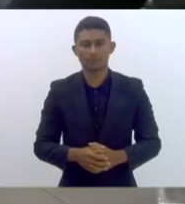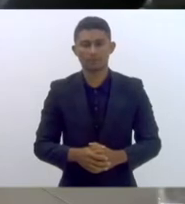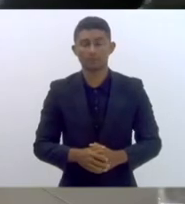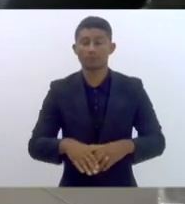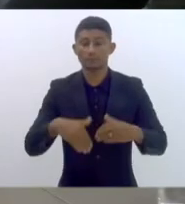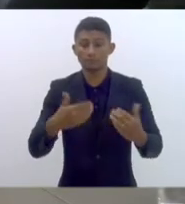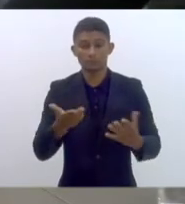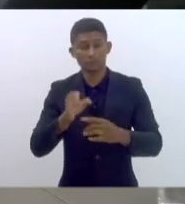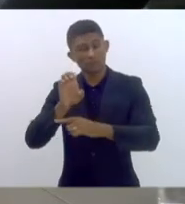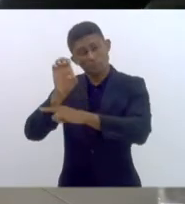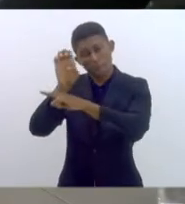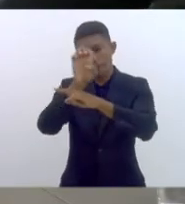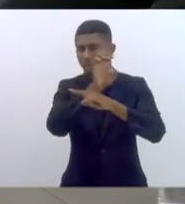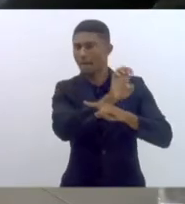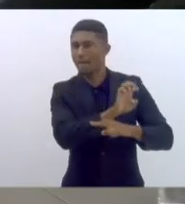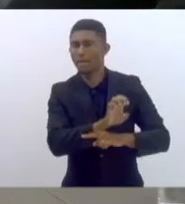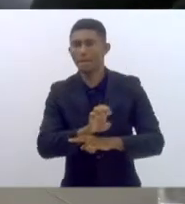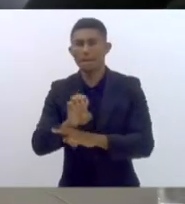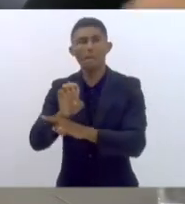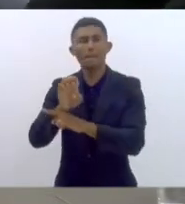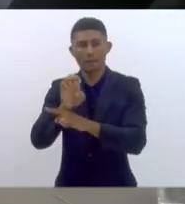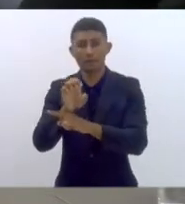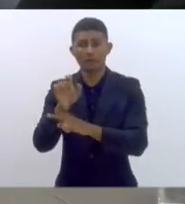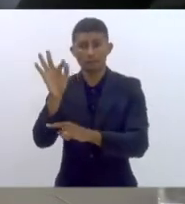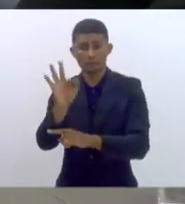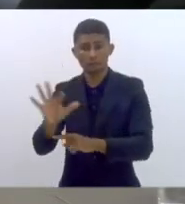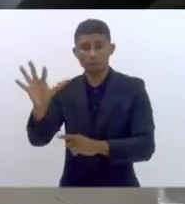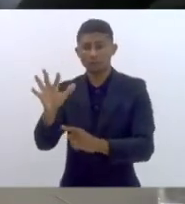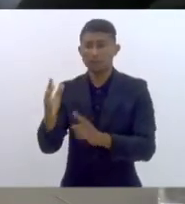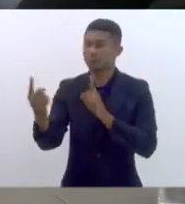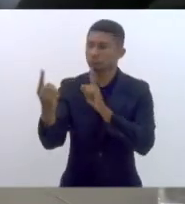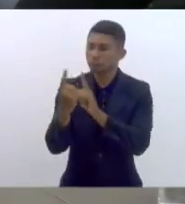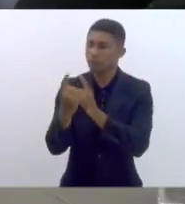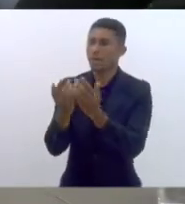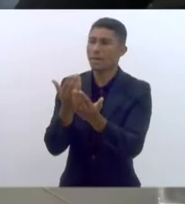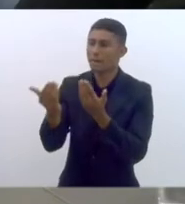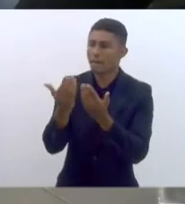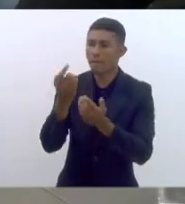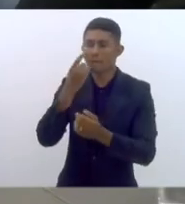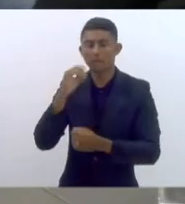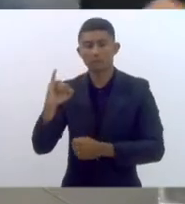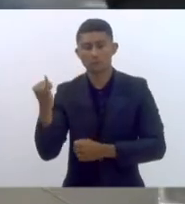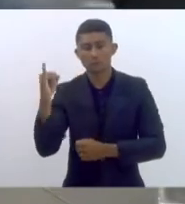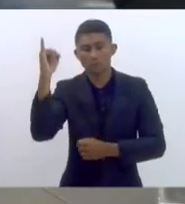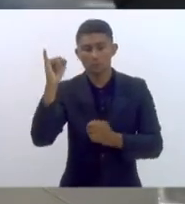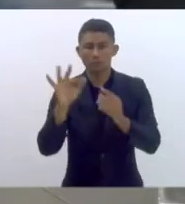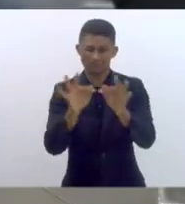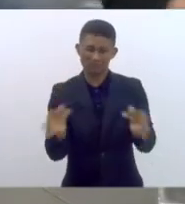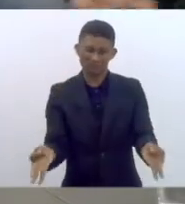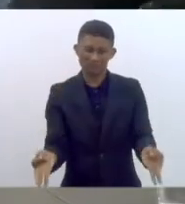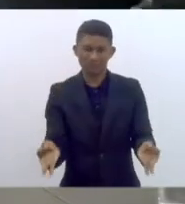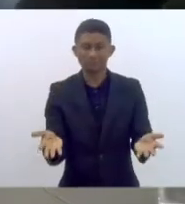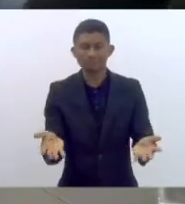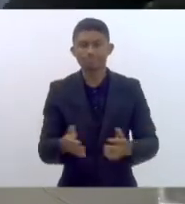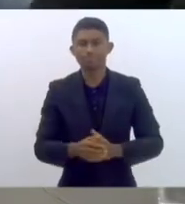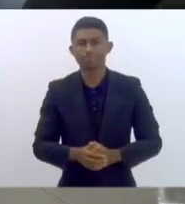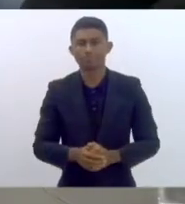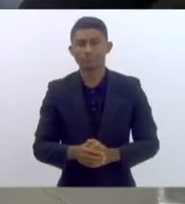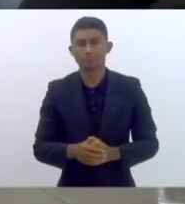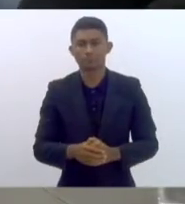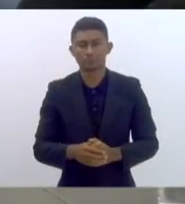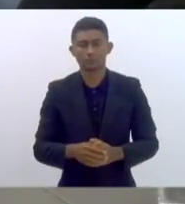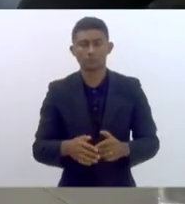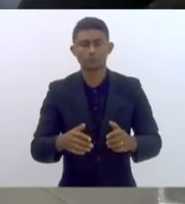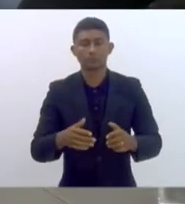os Estados começaram a discussão com a União sobre a questão de taxas simples, juros simples, juros compostos, então, Santa